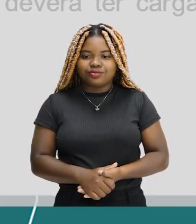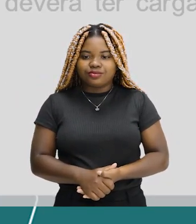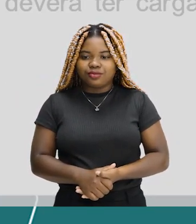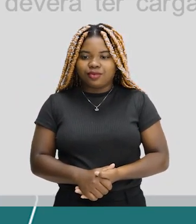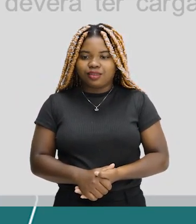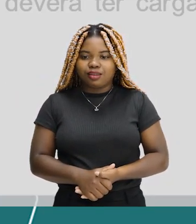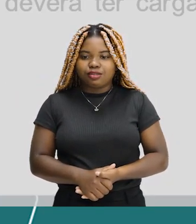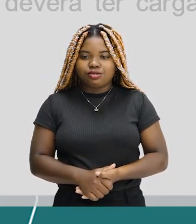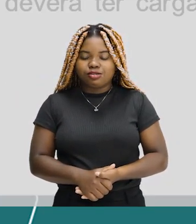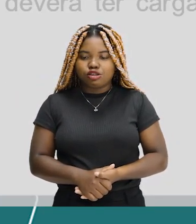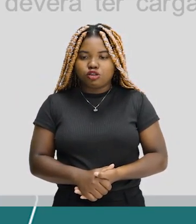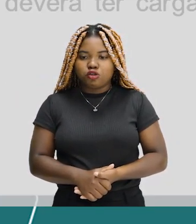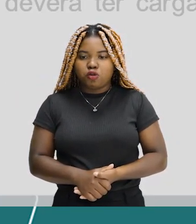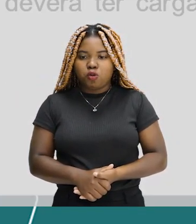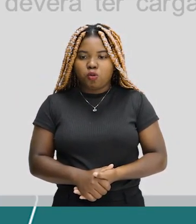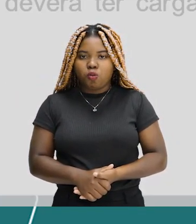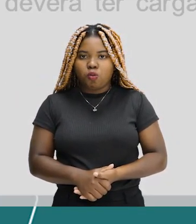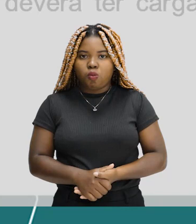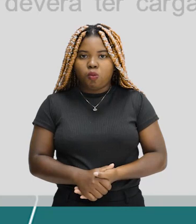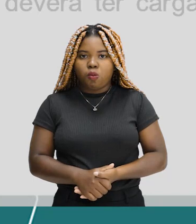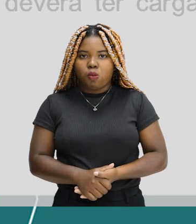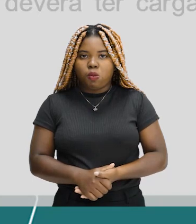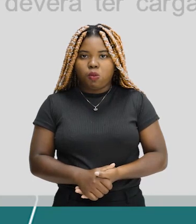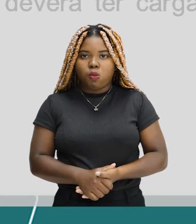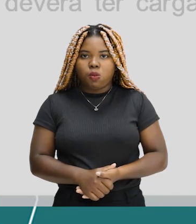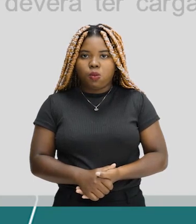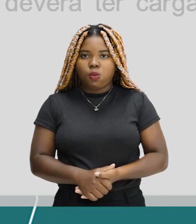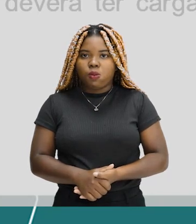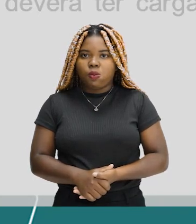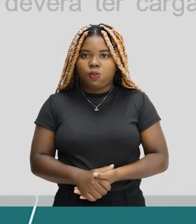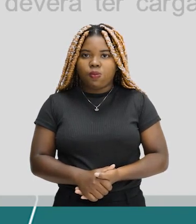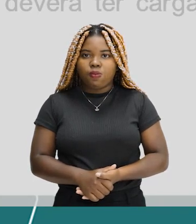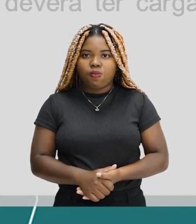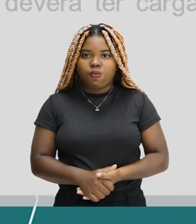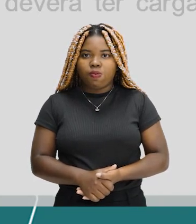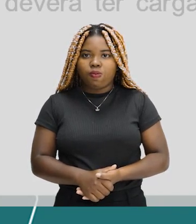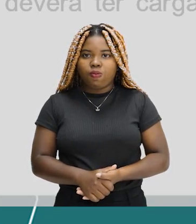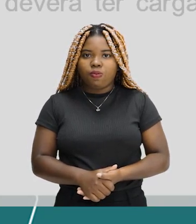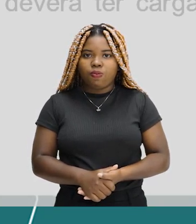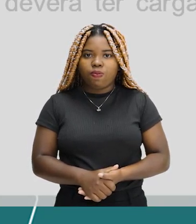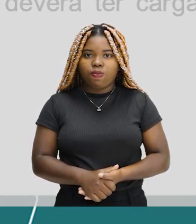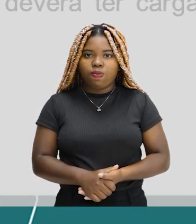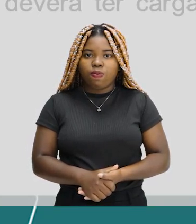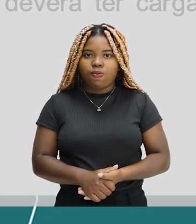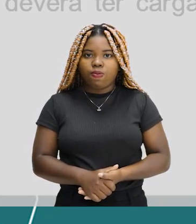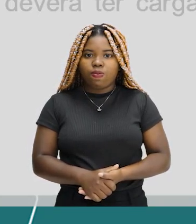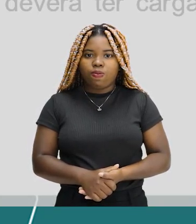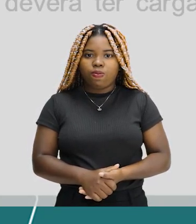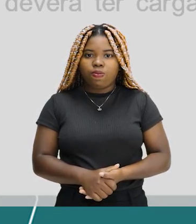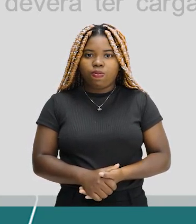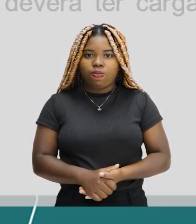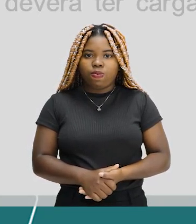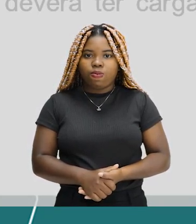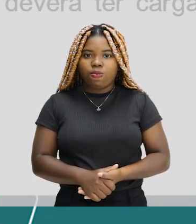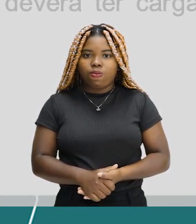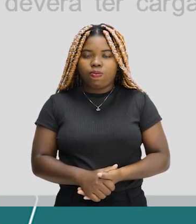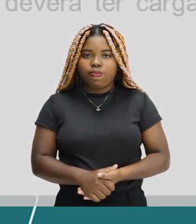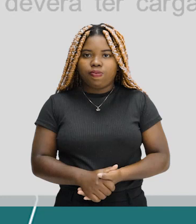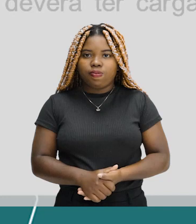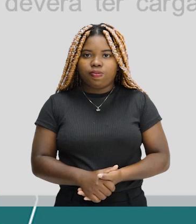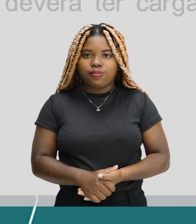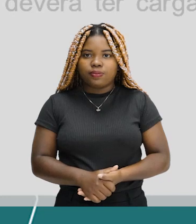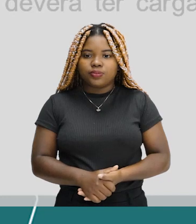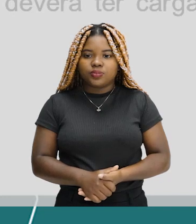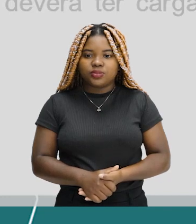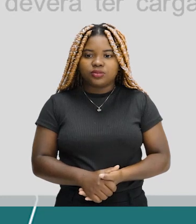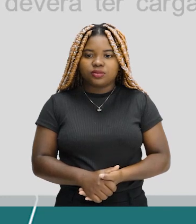transcorreu o cinquentenário da descoberta, né, dos chuveiros penetrantes nos raios